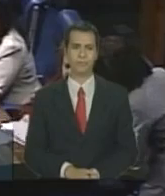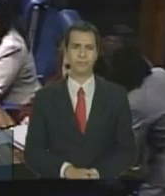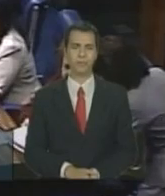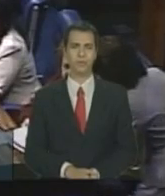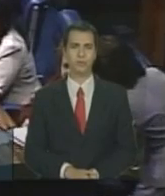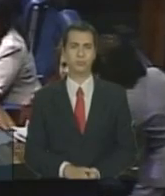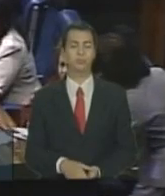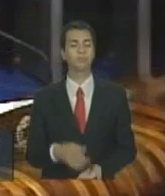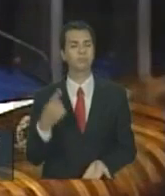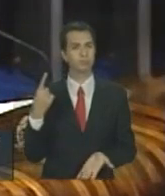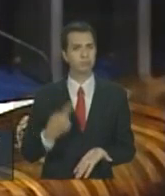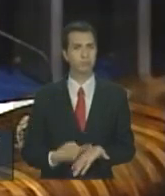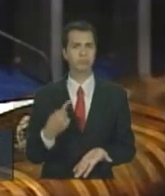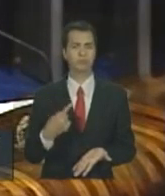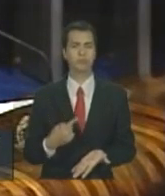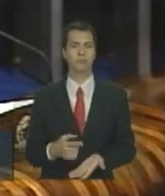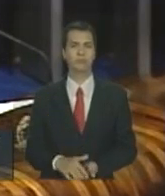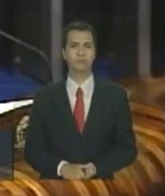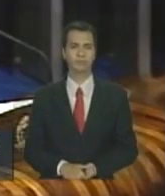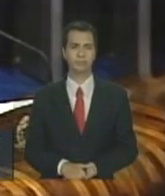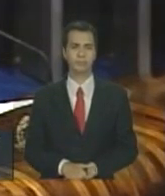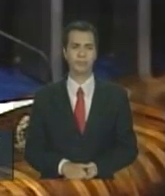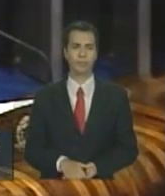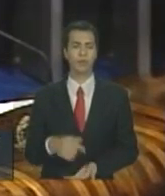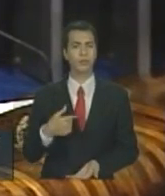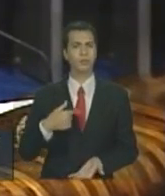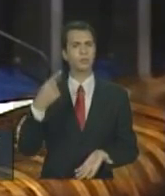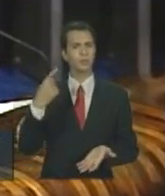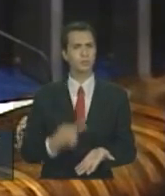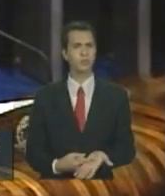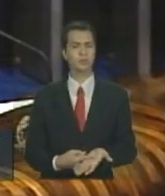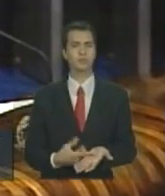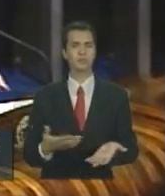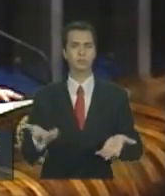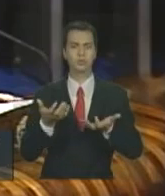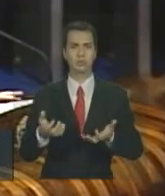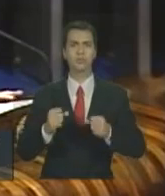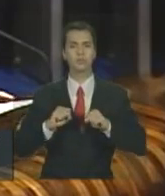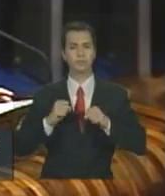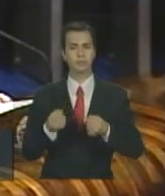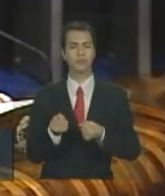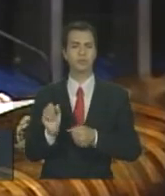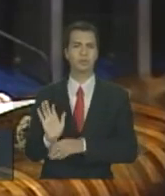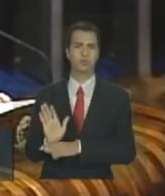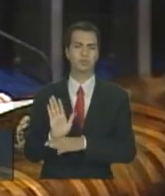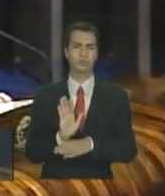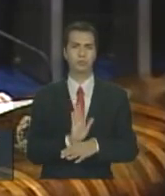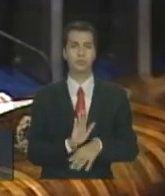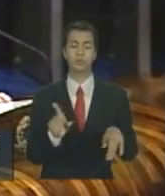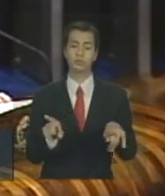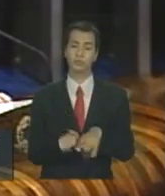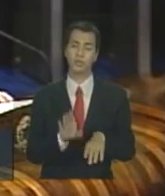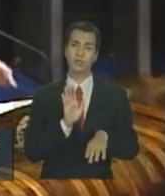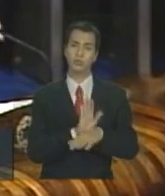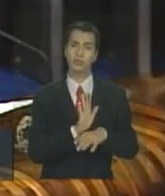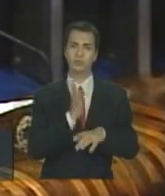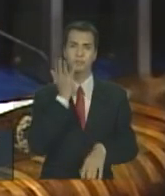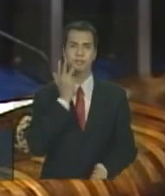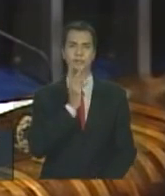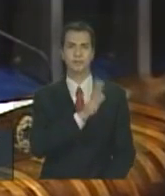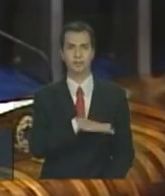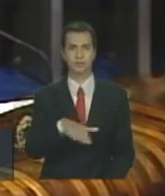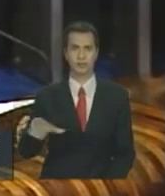é um compromisso, é uma posição de fortalecimento da criança nesse país. Porque